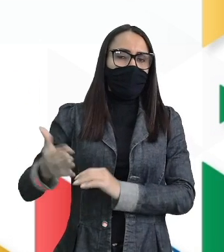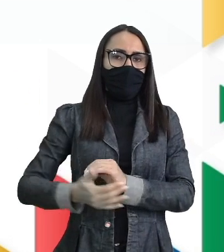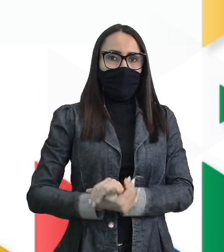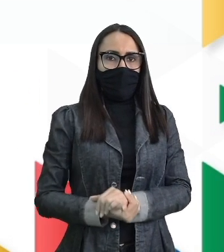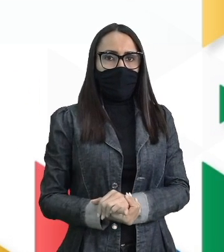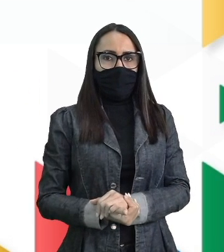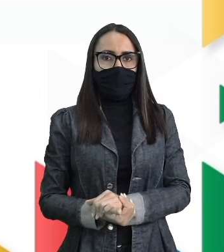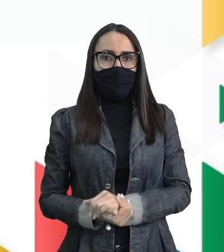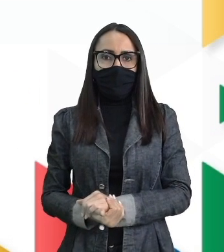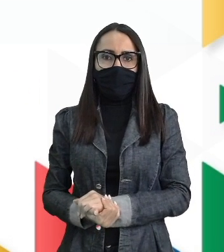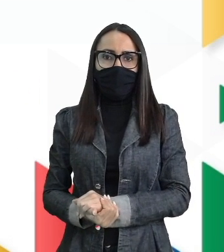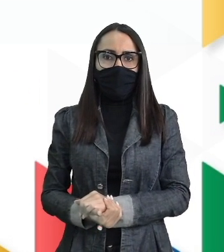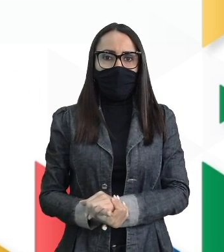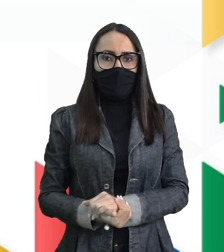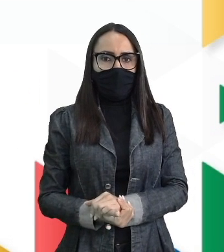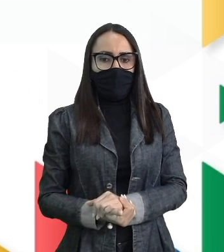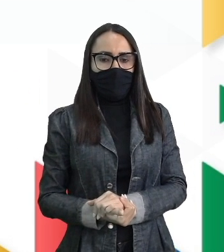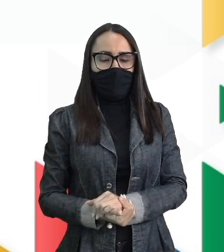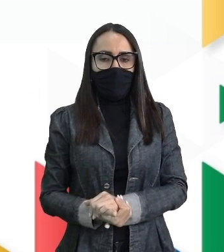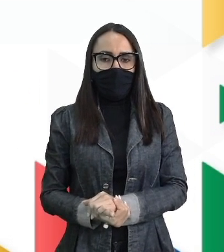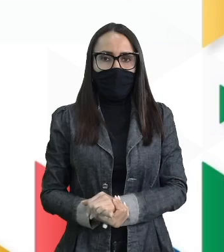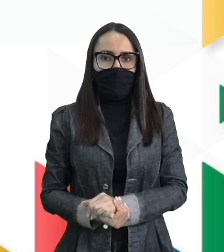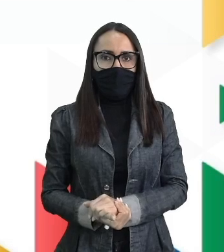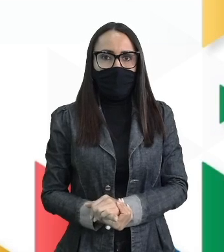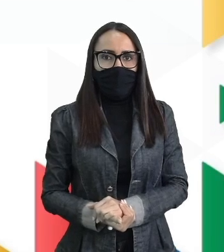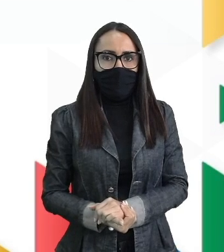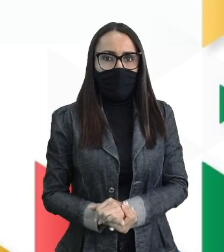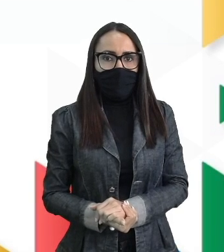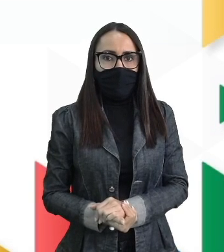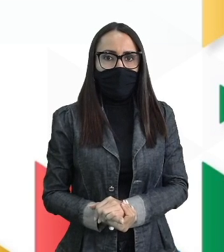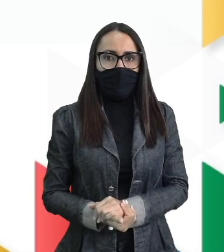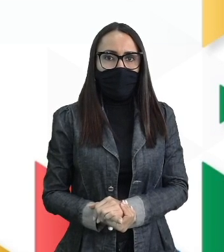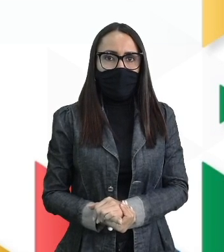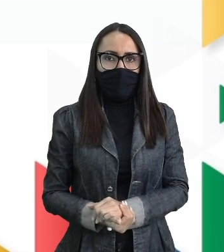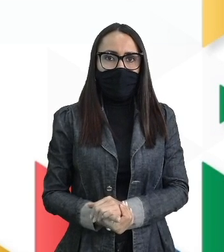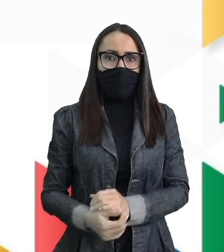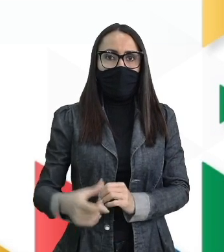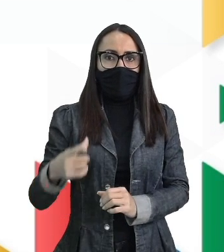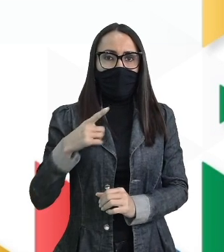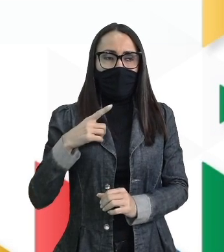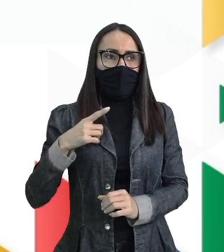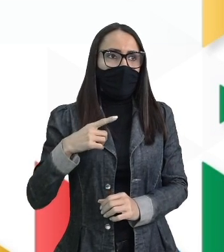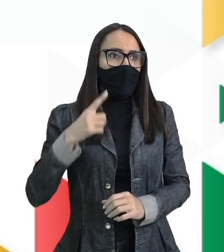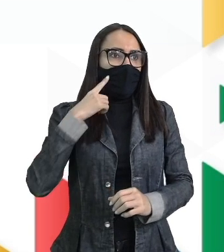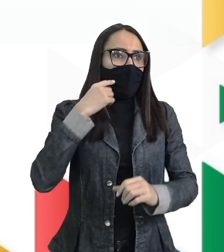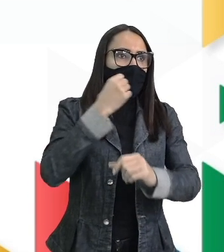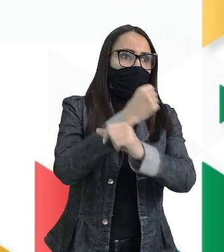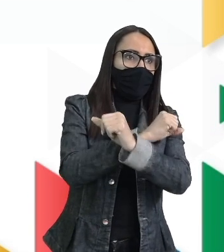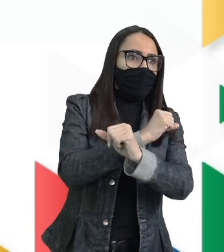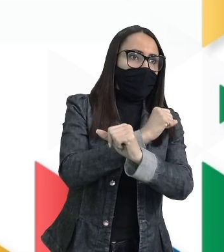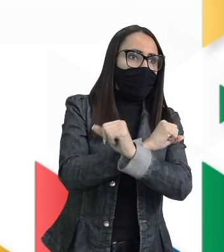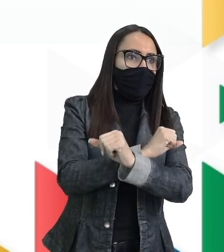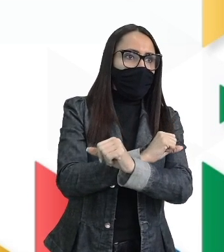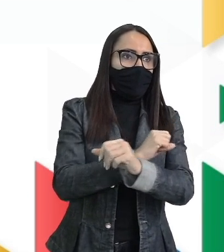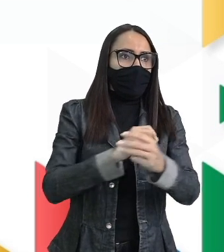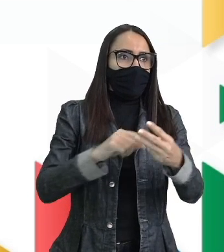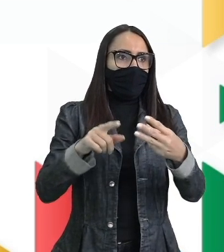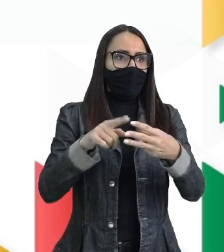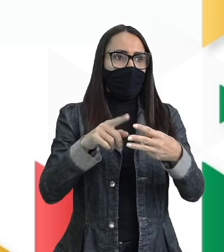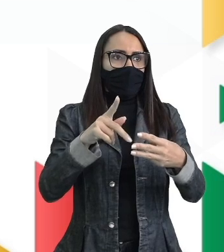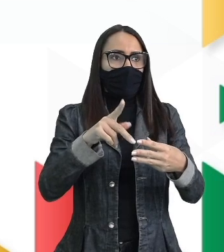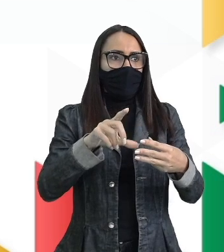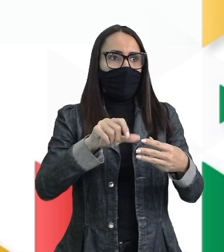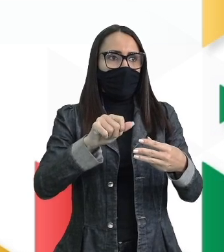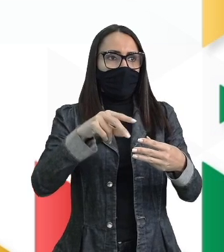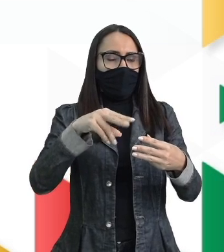Observa bem aí na telinha, galera. A gente tem ali o osso plano, o osso irregular,